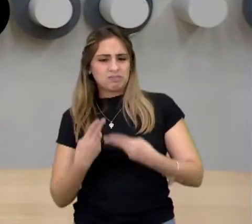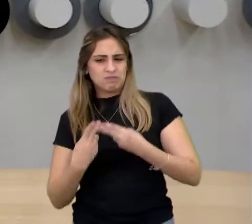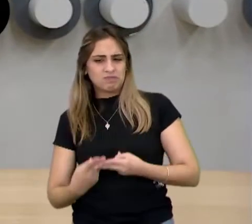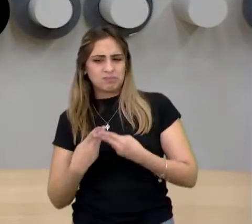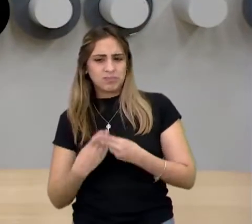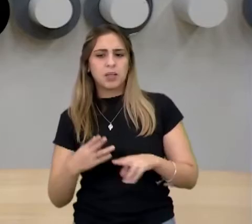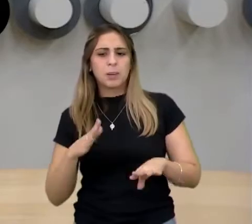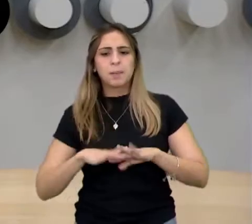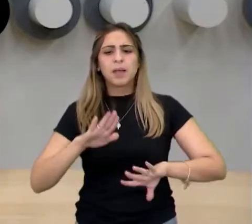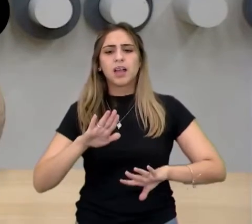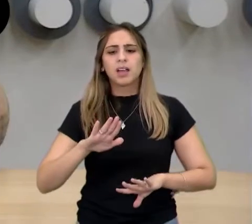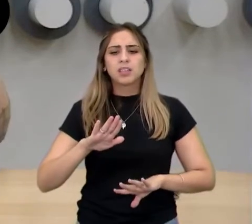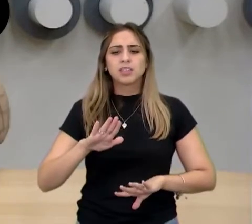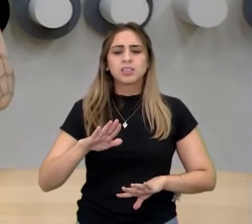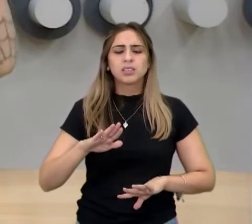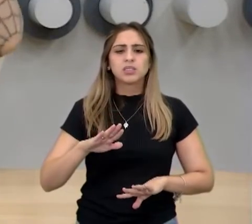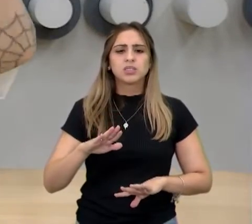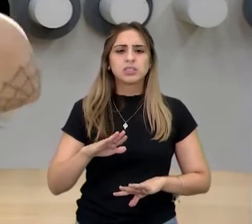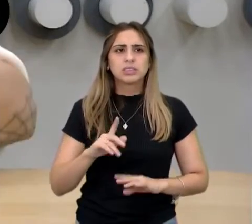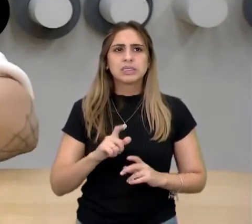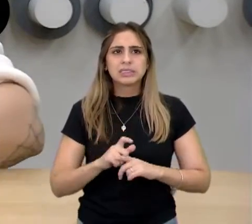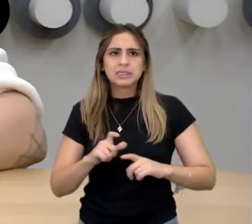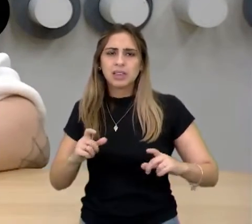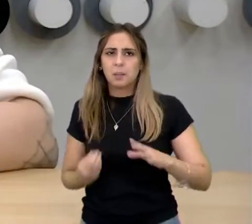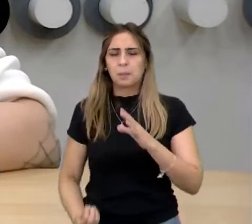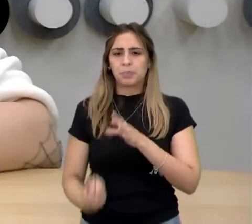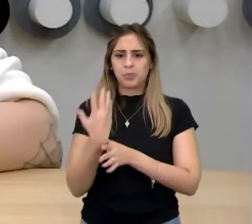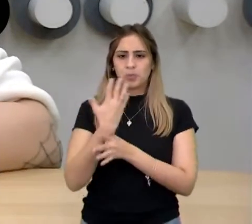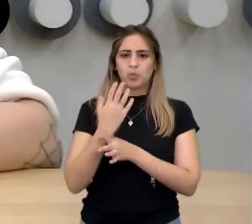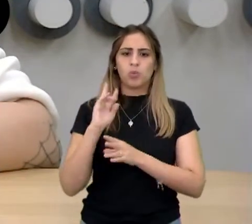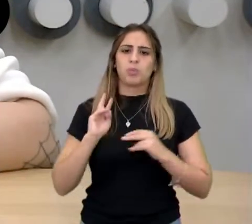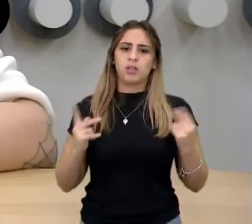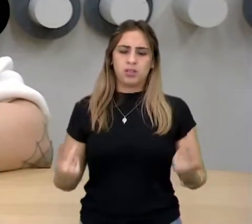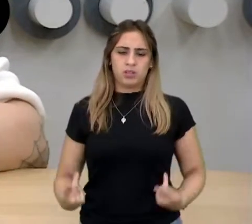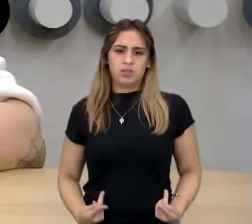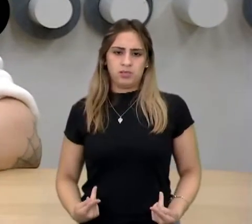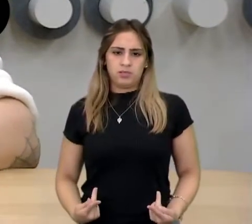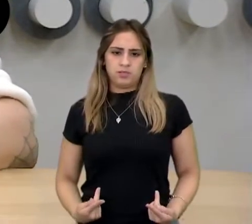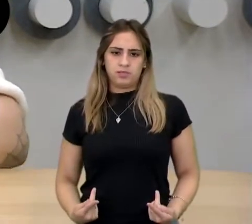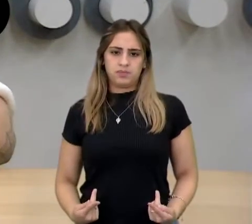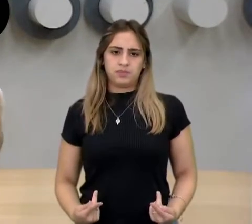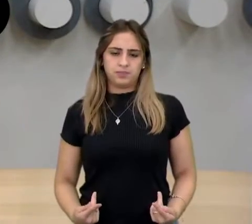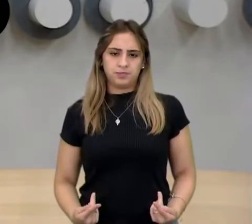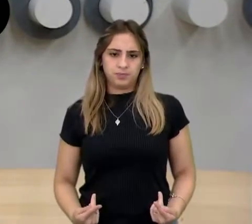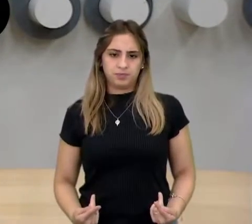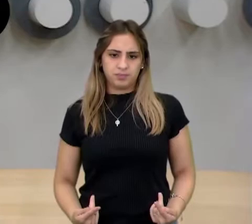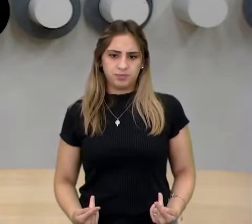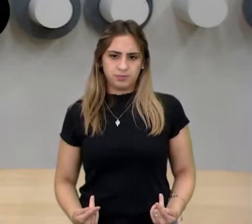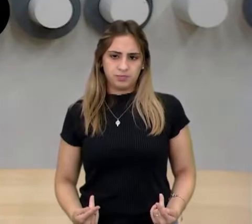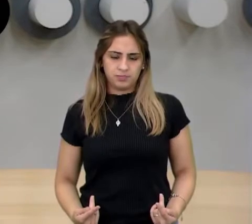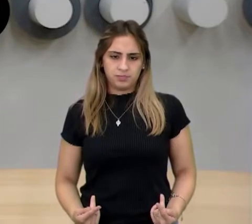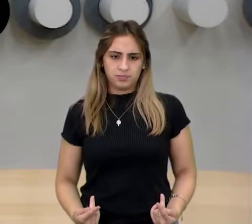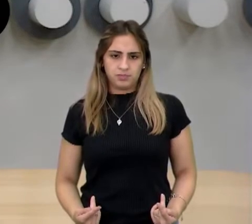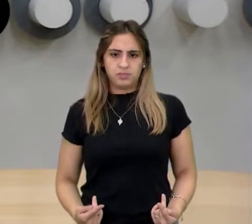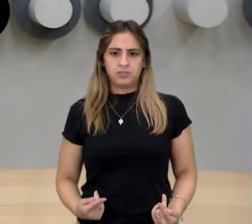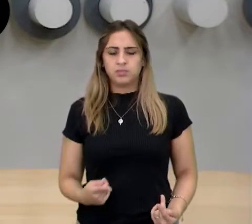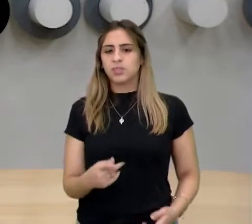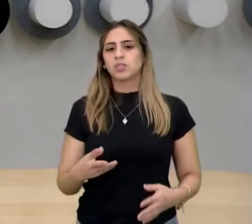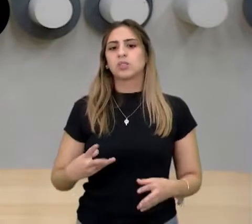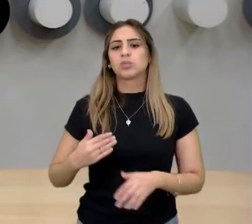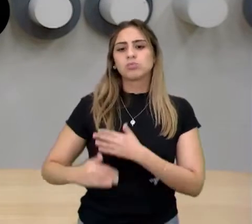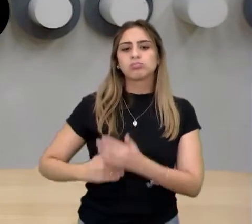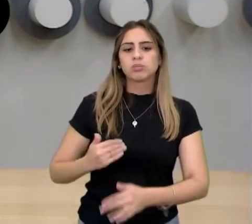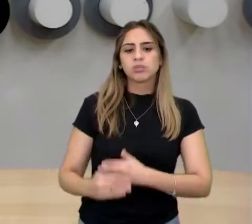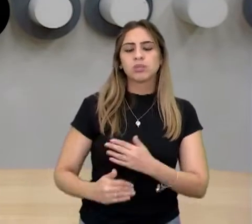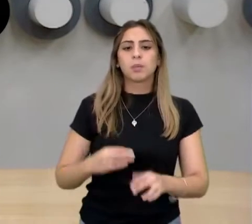mas como a grande criação humana, né? Como o ápice do